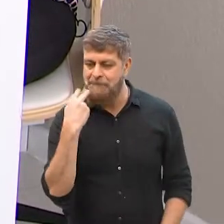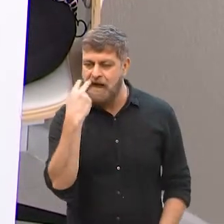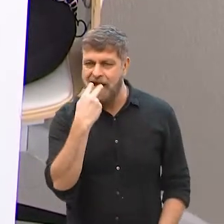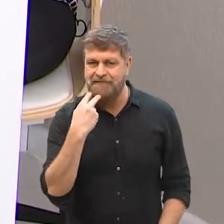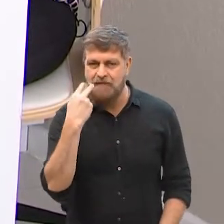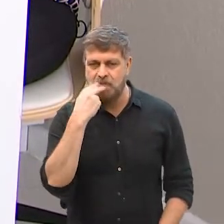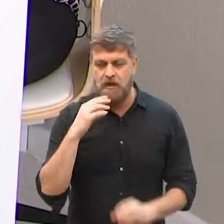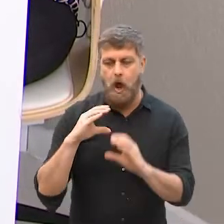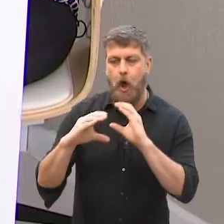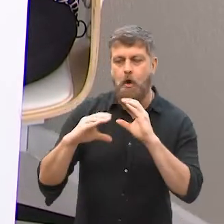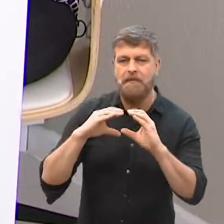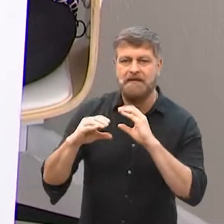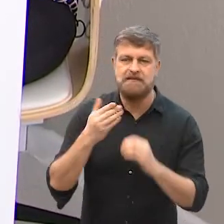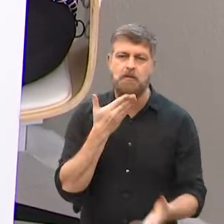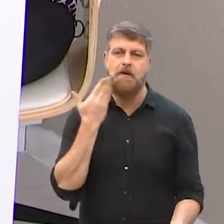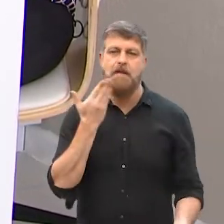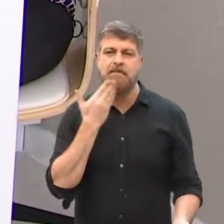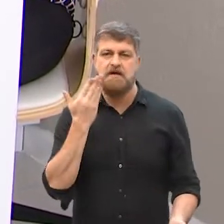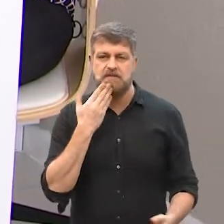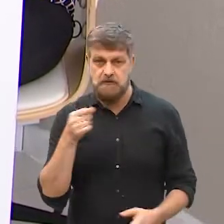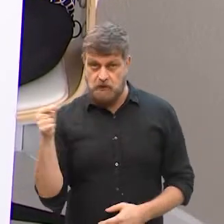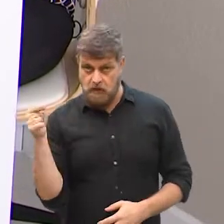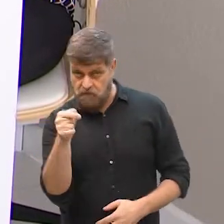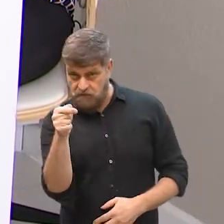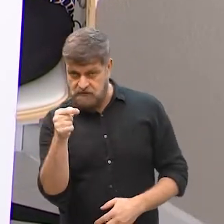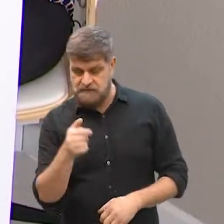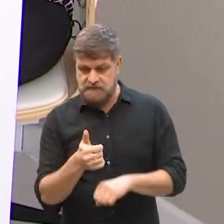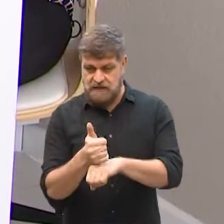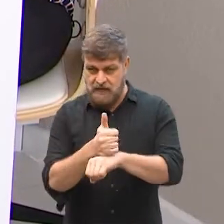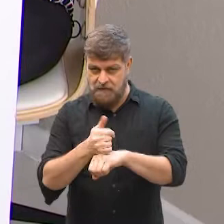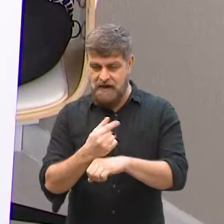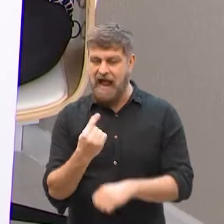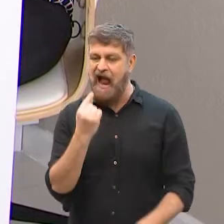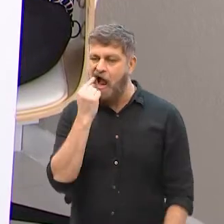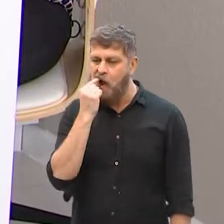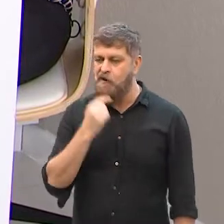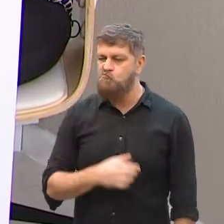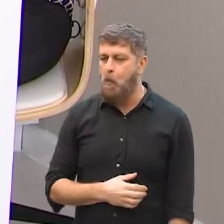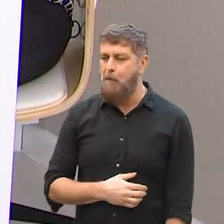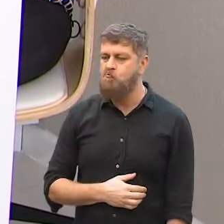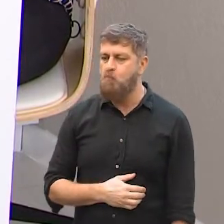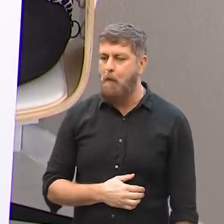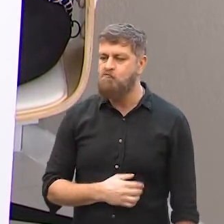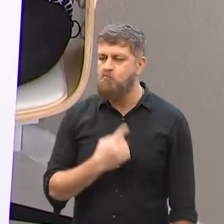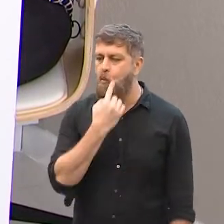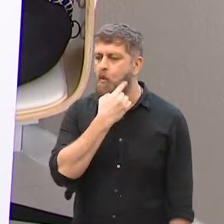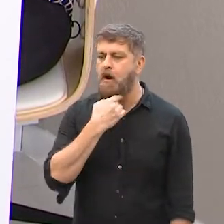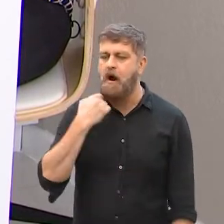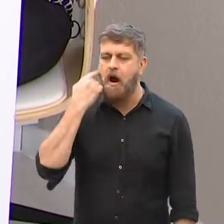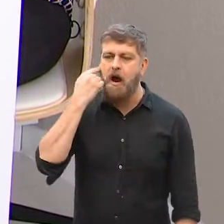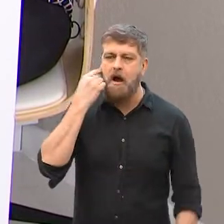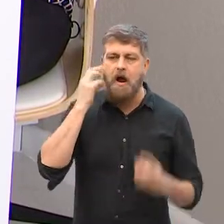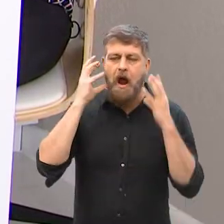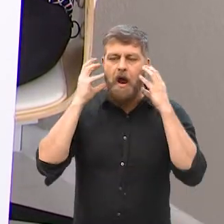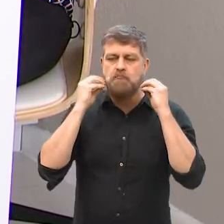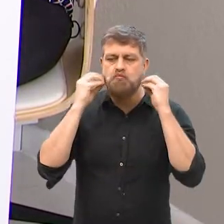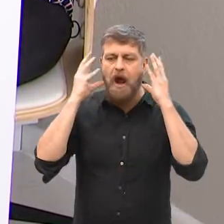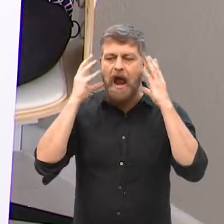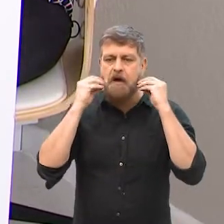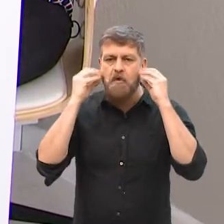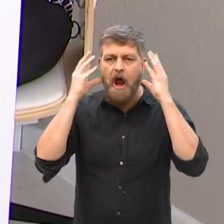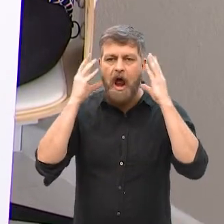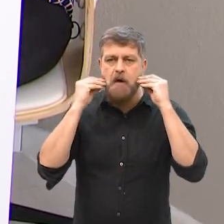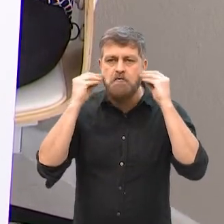a minha comunicação com ele, né? Mas no caso da rolha, é justamente para você mexer mais essa musculatura, usar